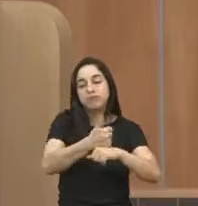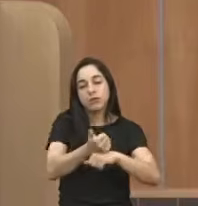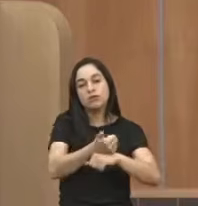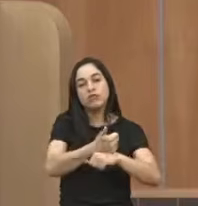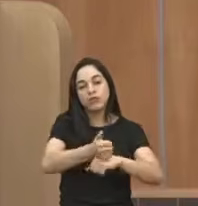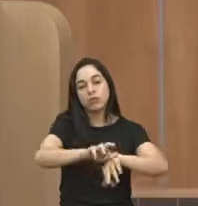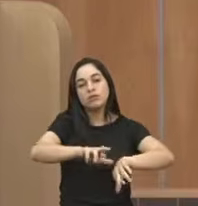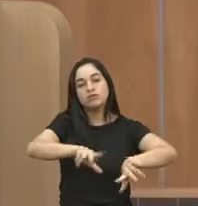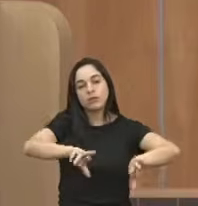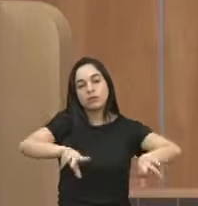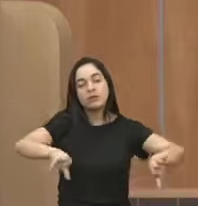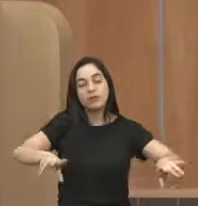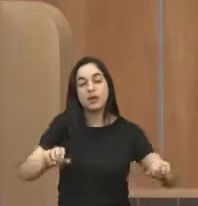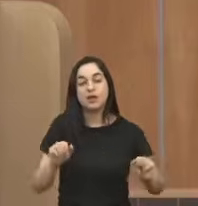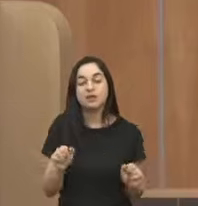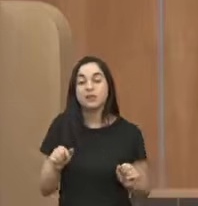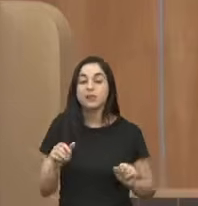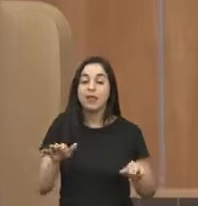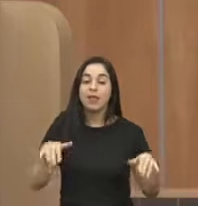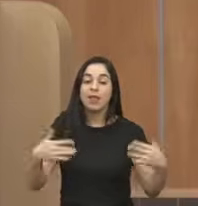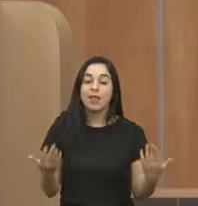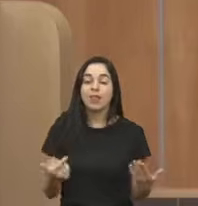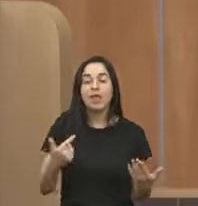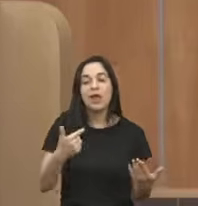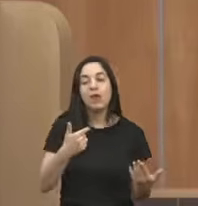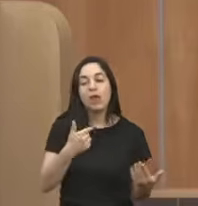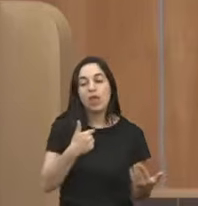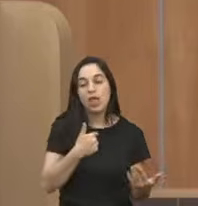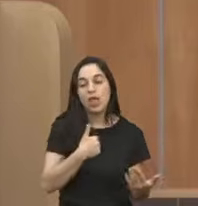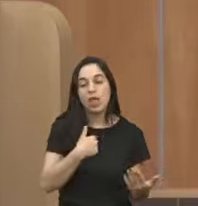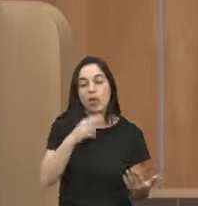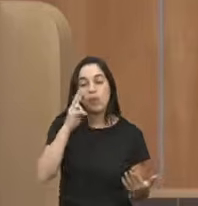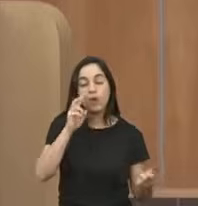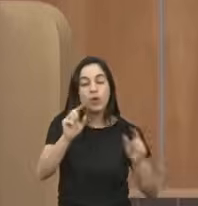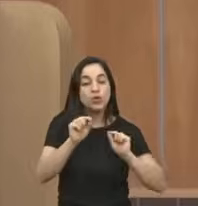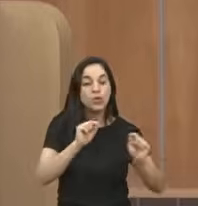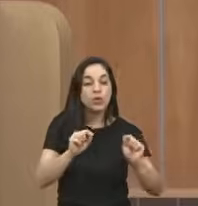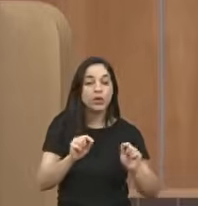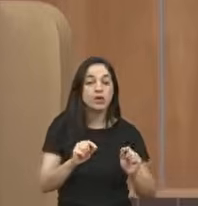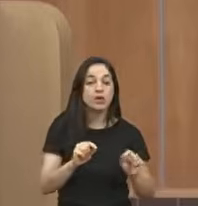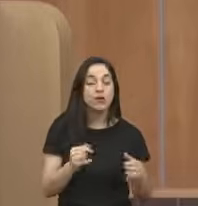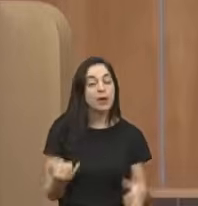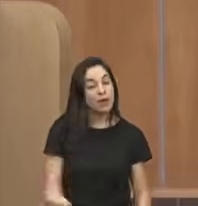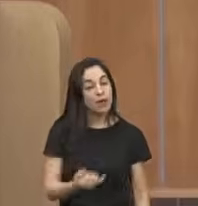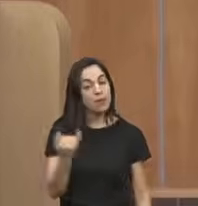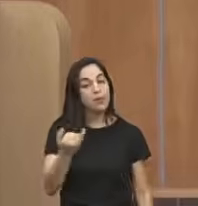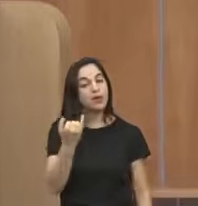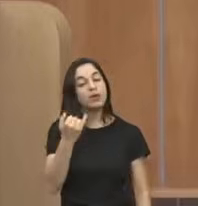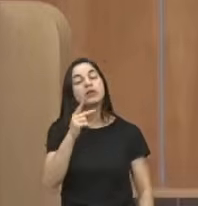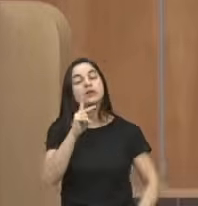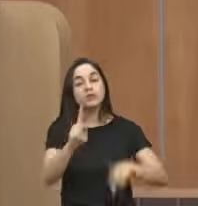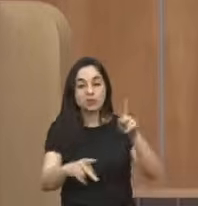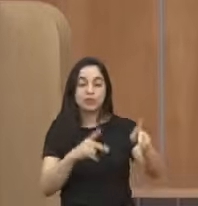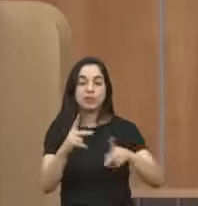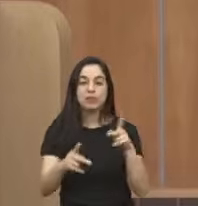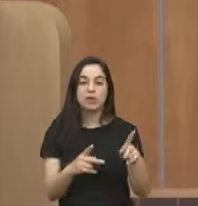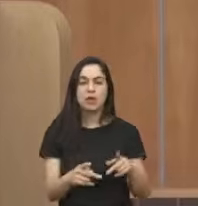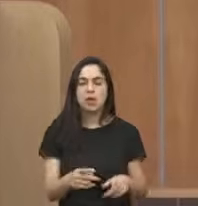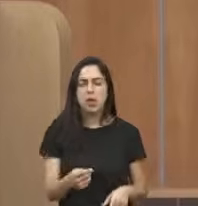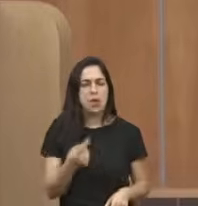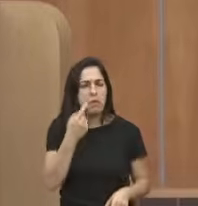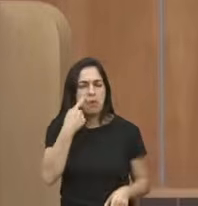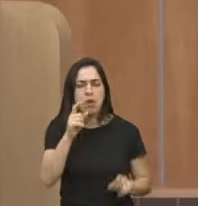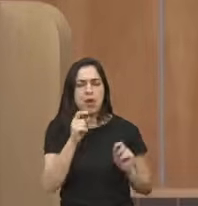os segmentos. Então enxergo, através disso que eu estou falando, o interesse público. E também não vejo que há gasto